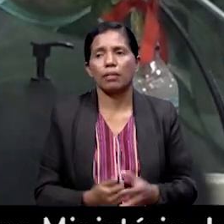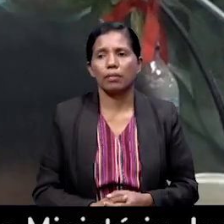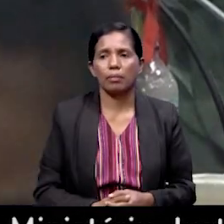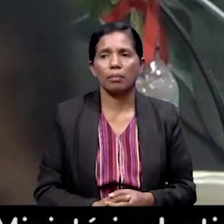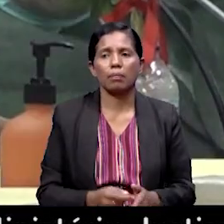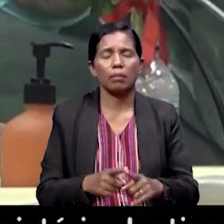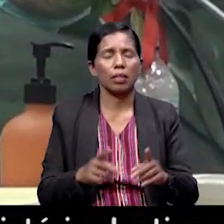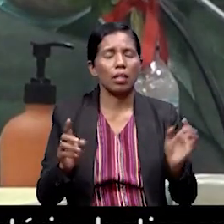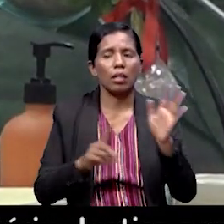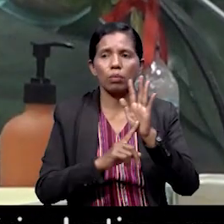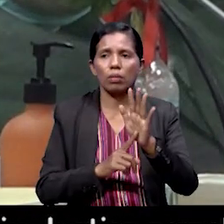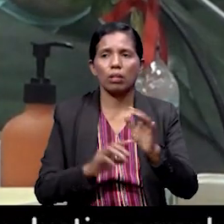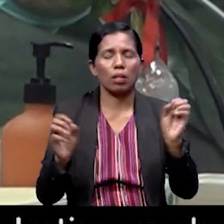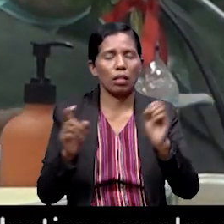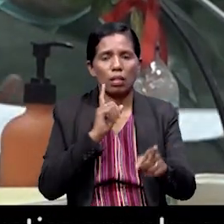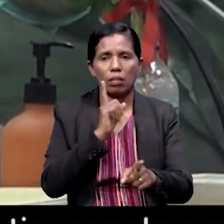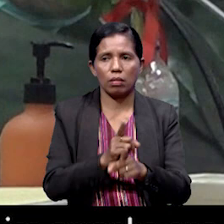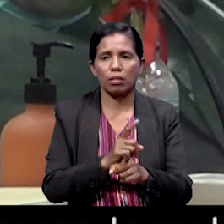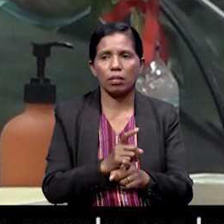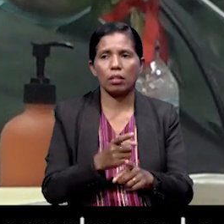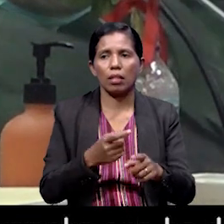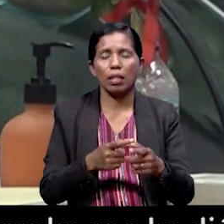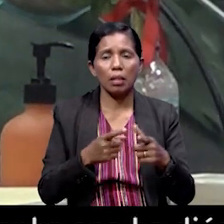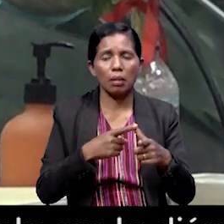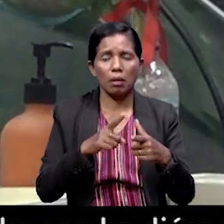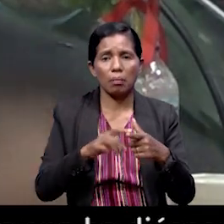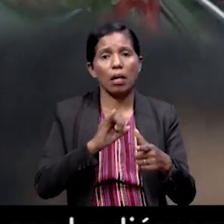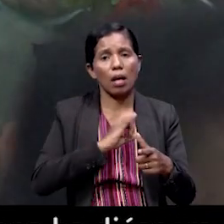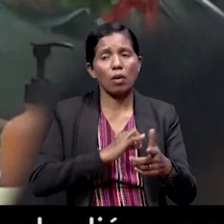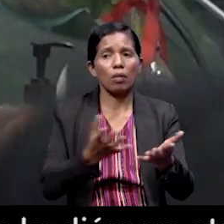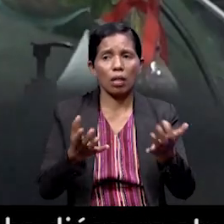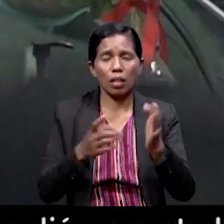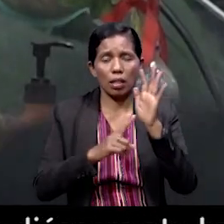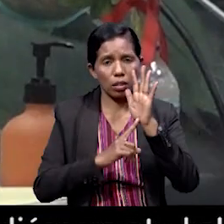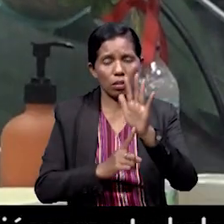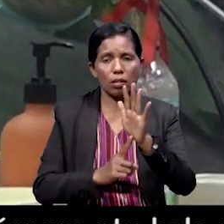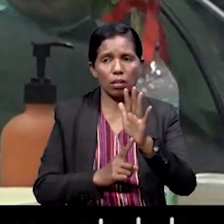realidade ne nunca haturu. Ne ma hawakara khatoba iha be.